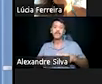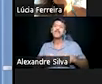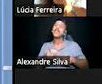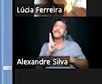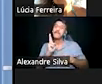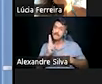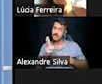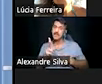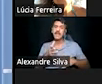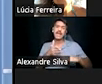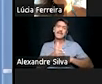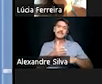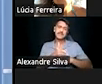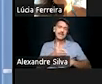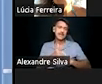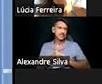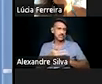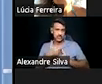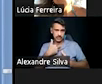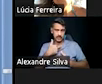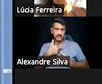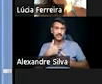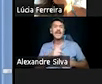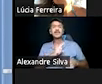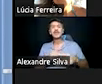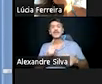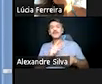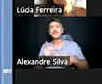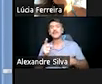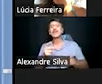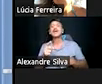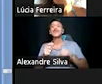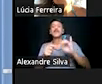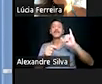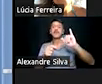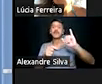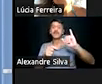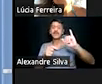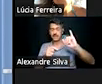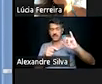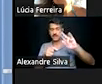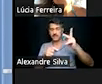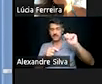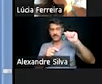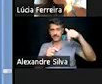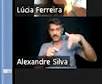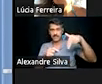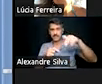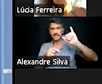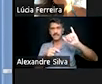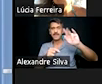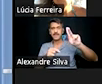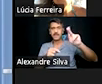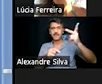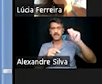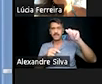de acesso aos fósseis. Tanta restrição que foi necessário o IPHAN dizer que fóssil não representa